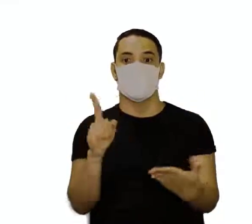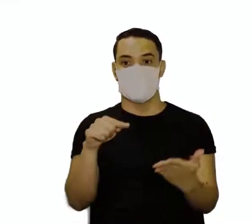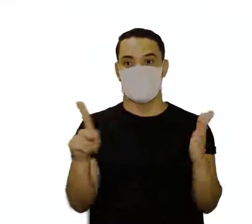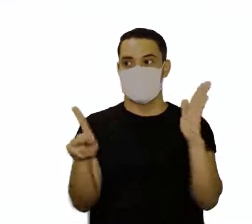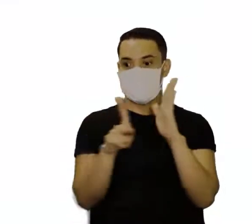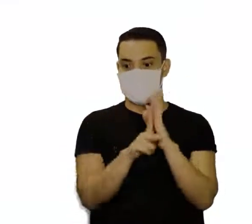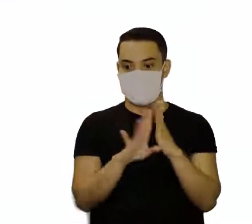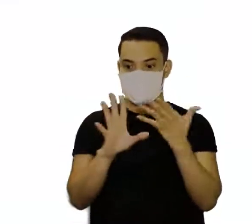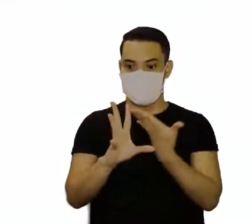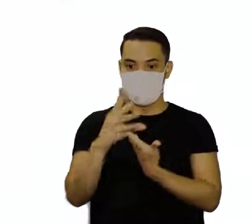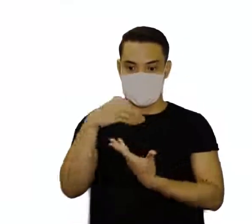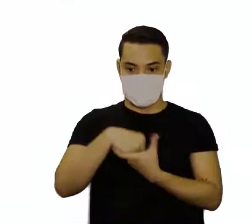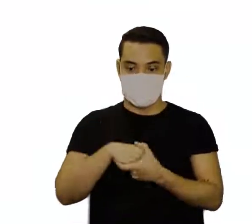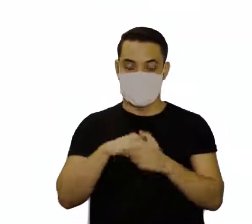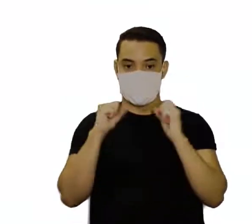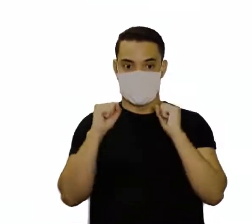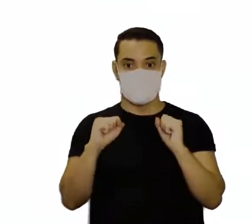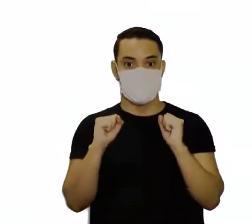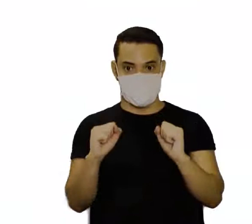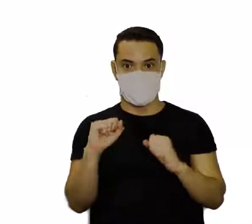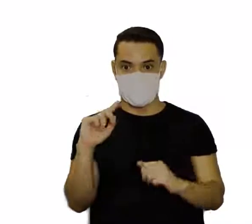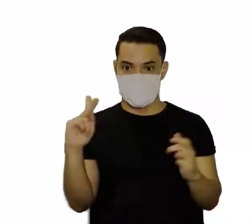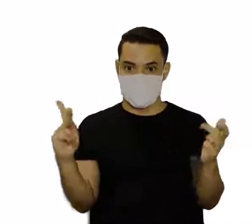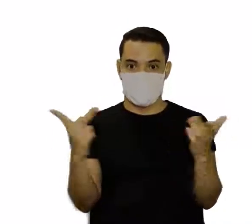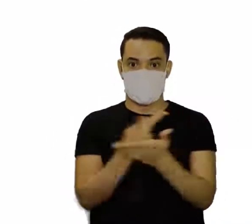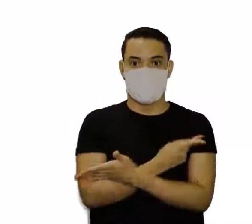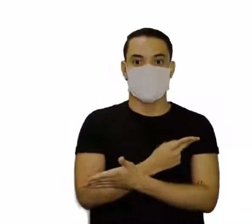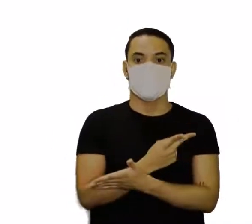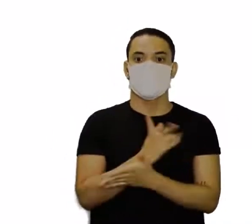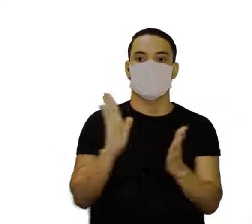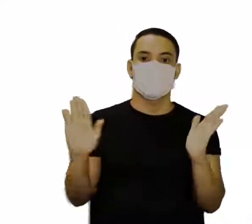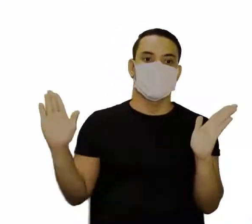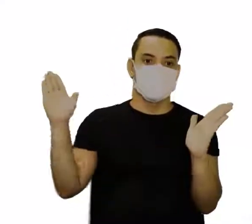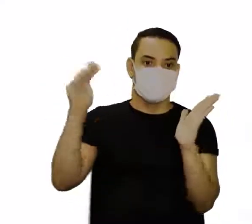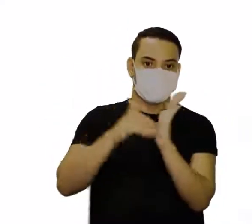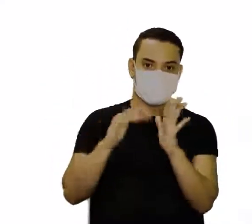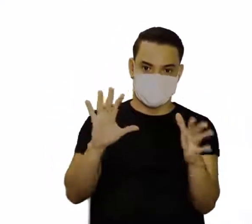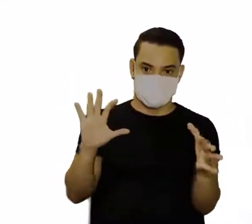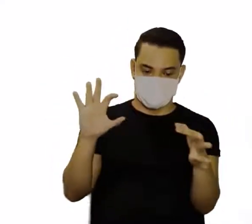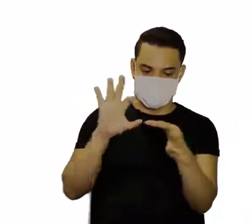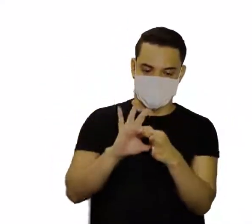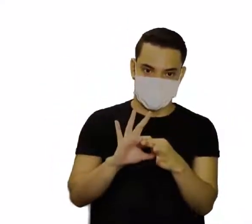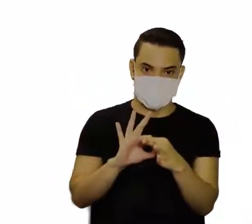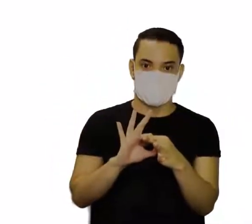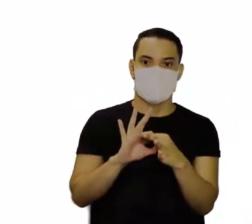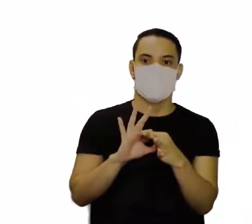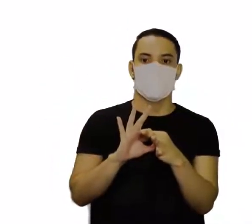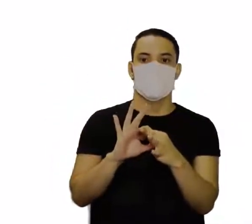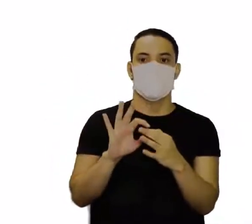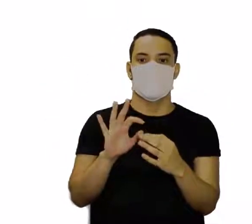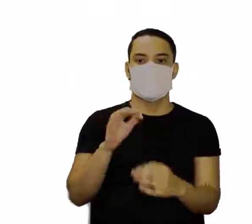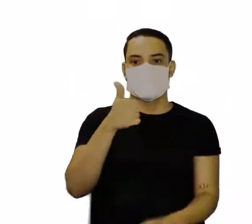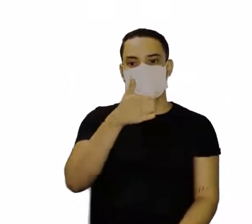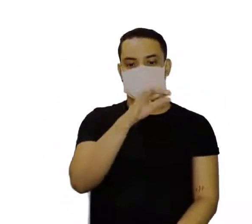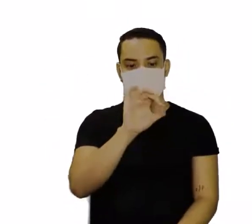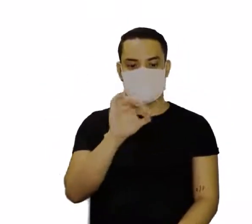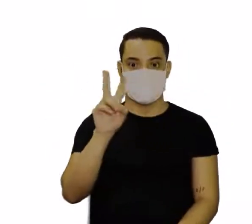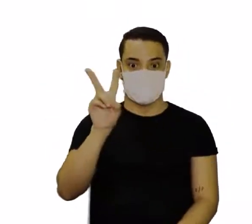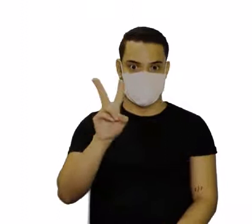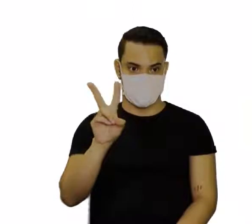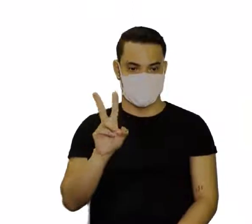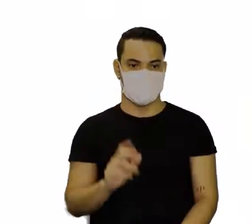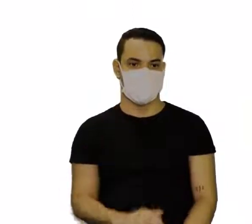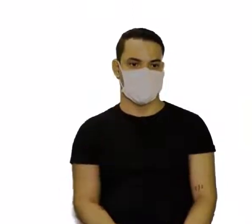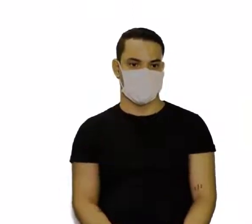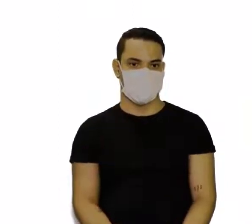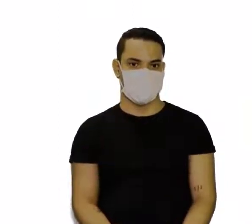corrente elétrica que percorrerá esse condutor no caso de seus terminais serem conectados a uma fonte de tensão de 100 volts?